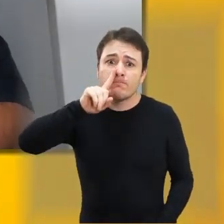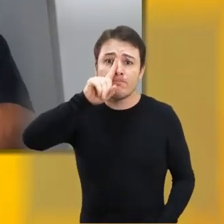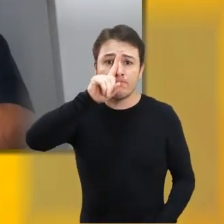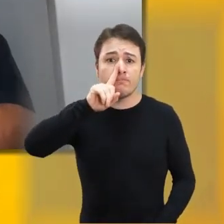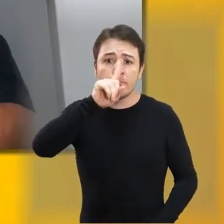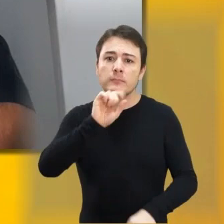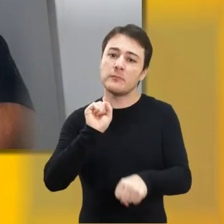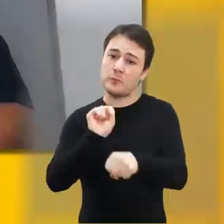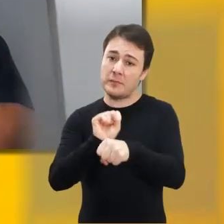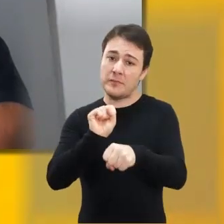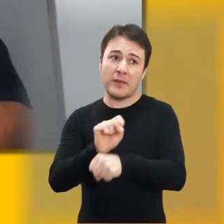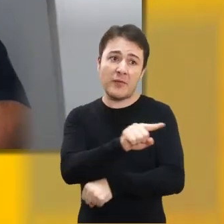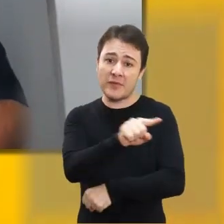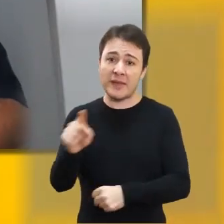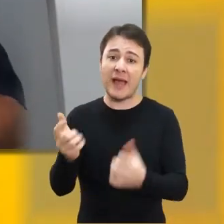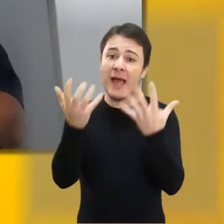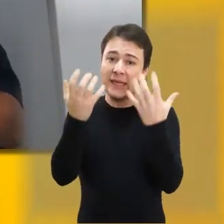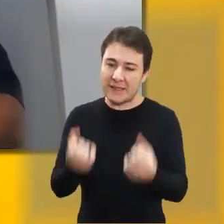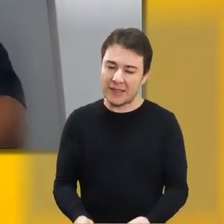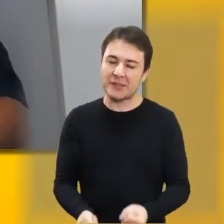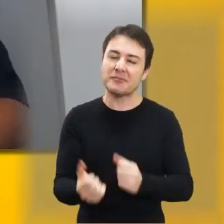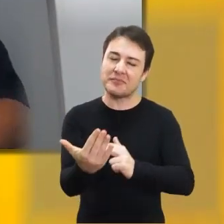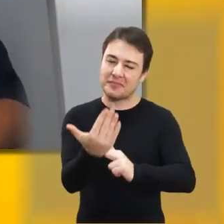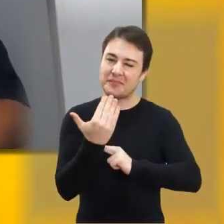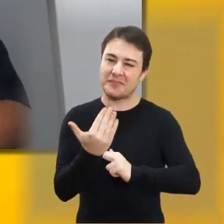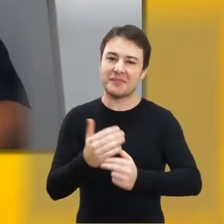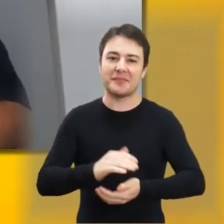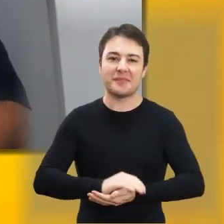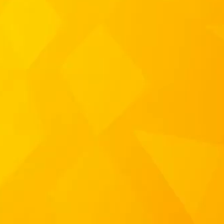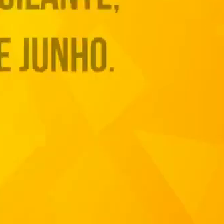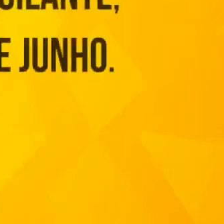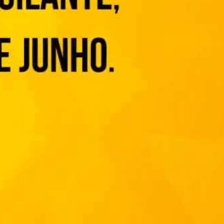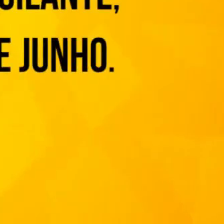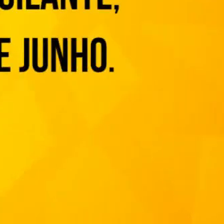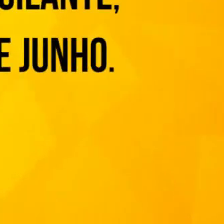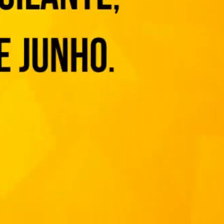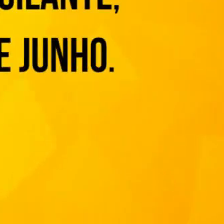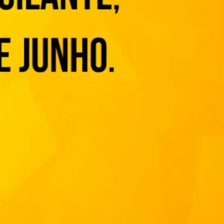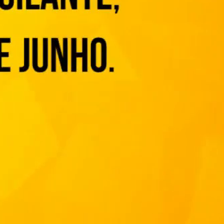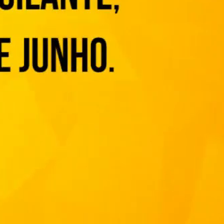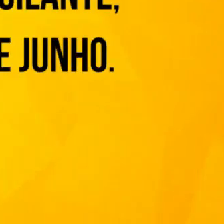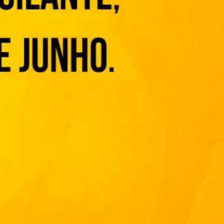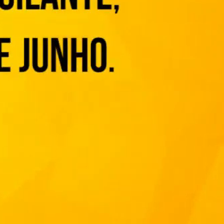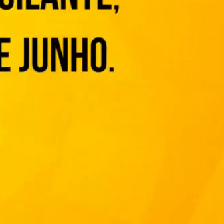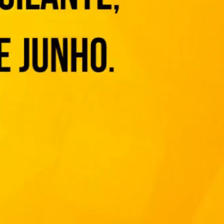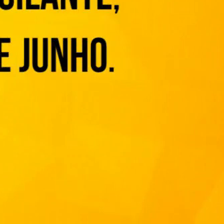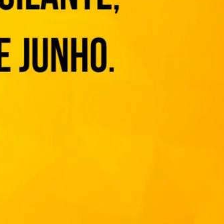passamos é muito delicado e nós contamos com a sua colaboração.